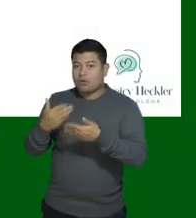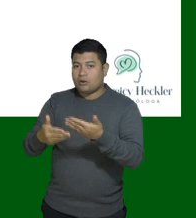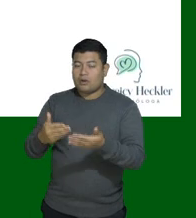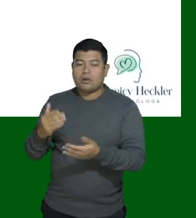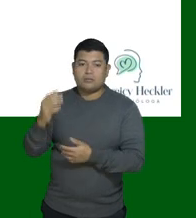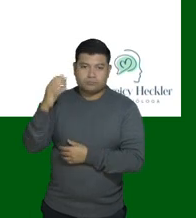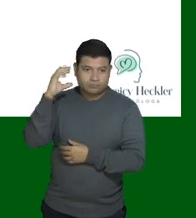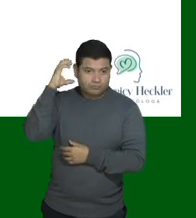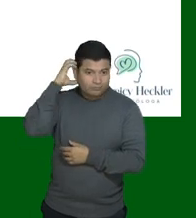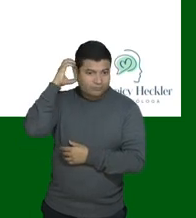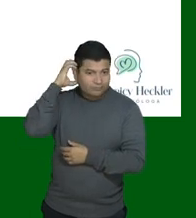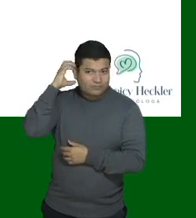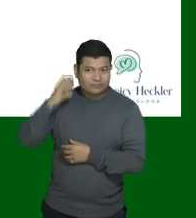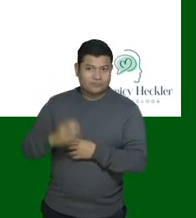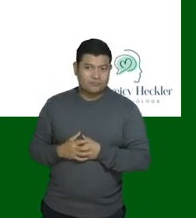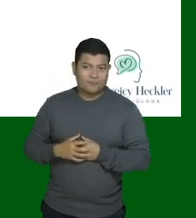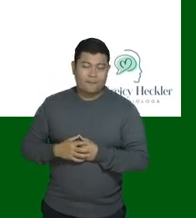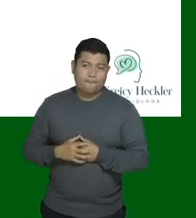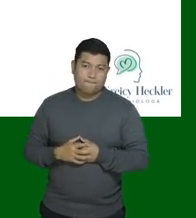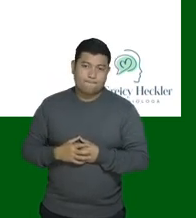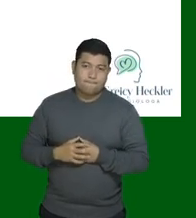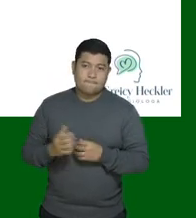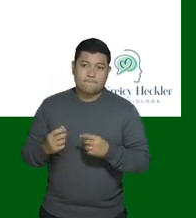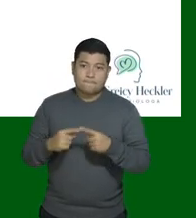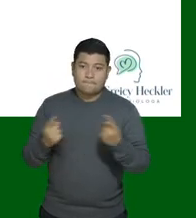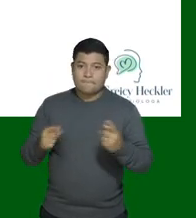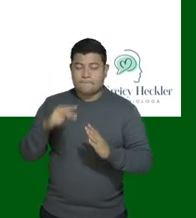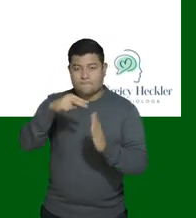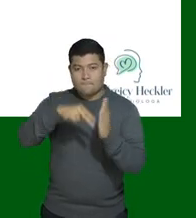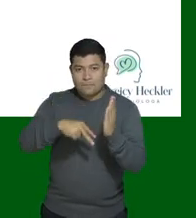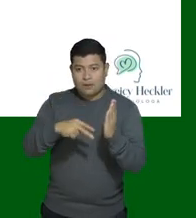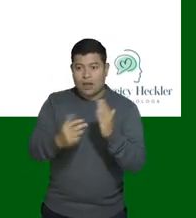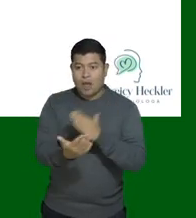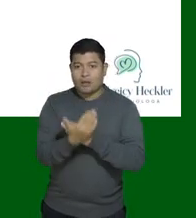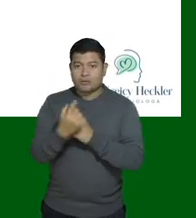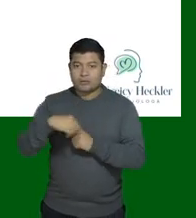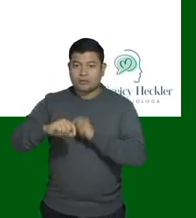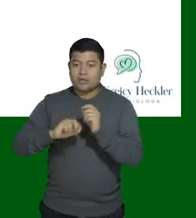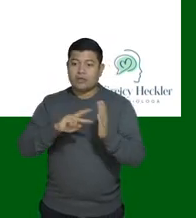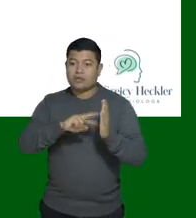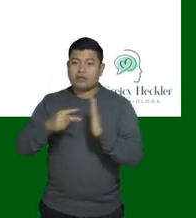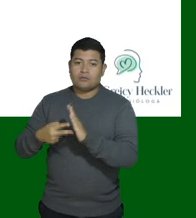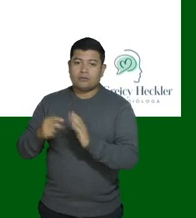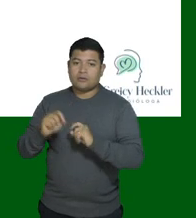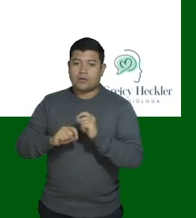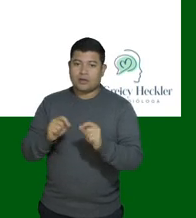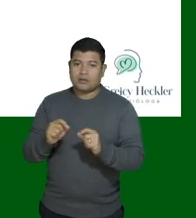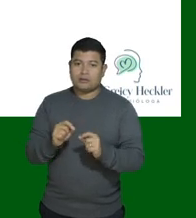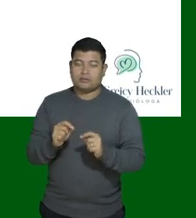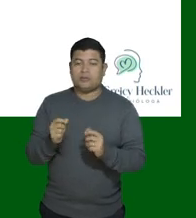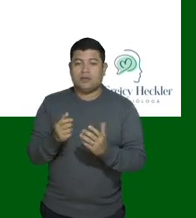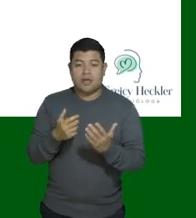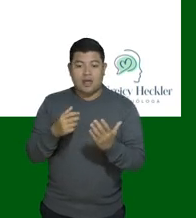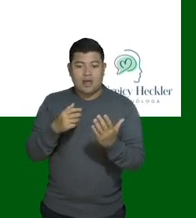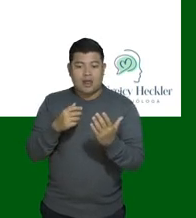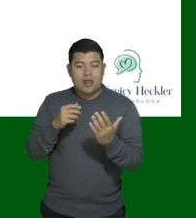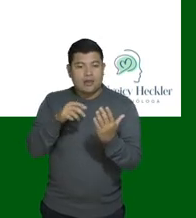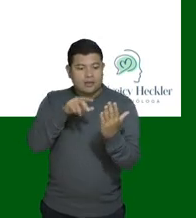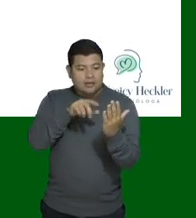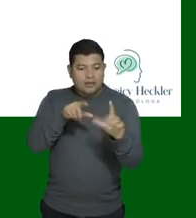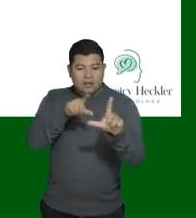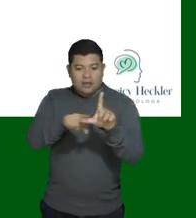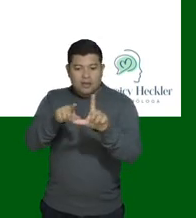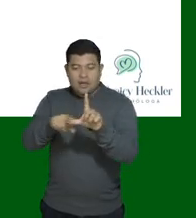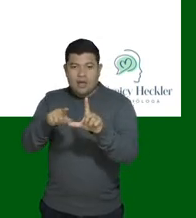Então, a leitura é a nossa capacidade de transformar letras em sons. Para isso, a gente ativa rotas